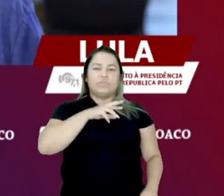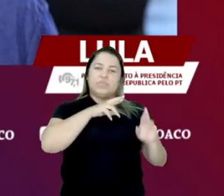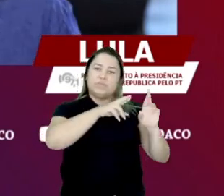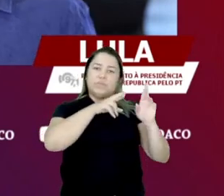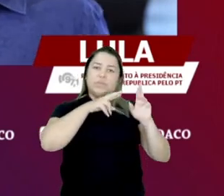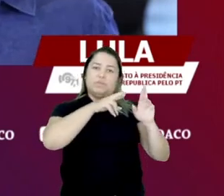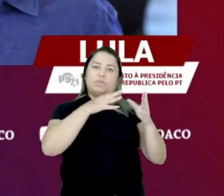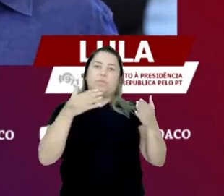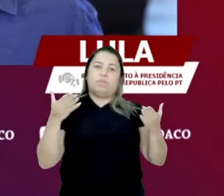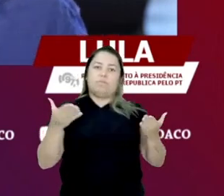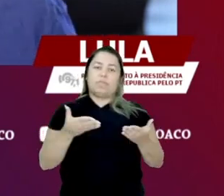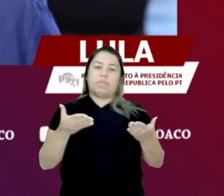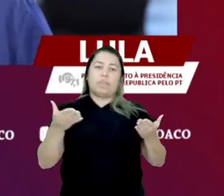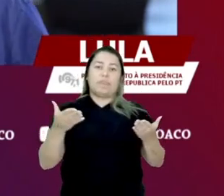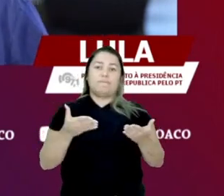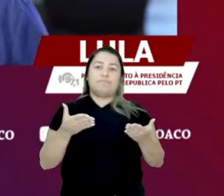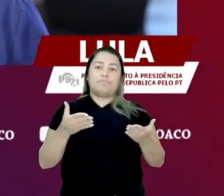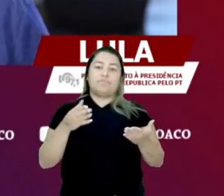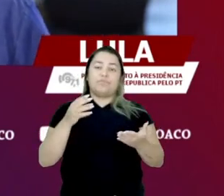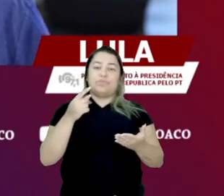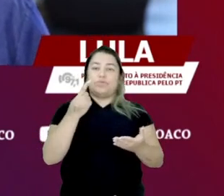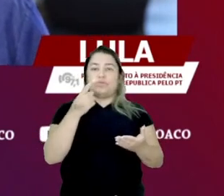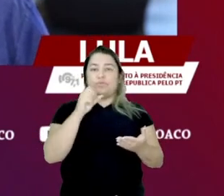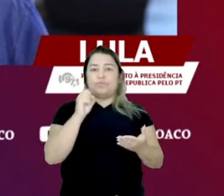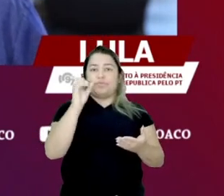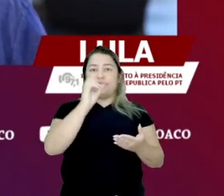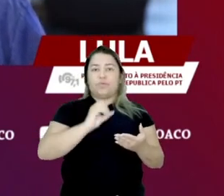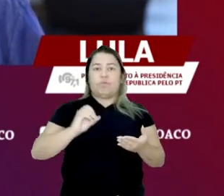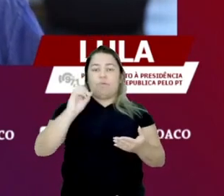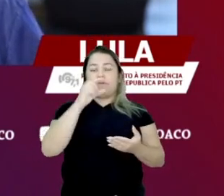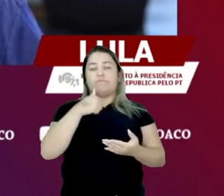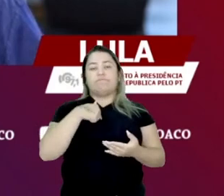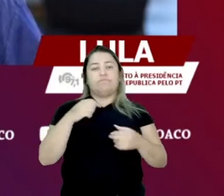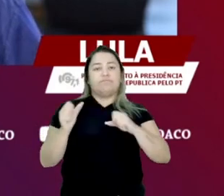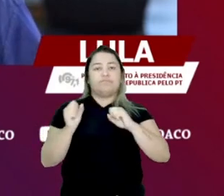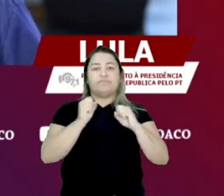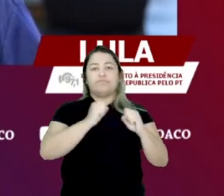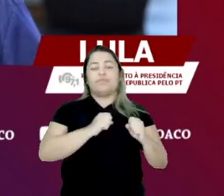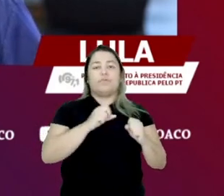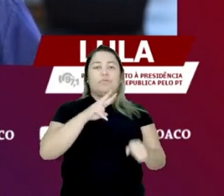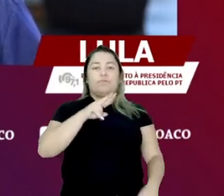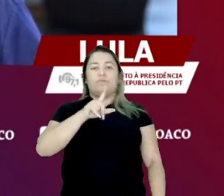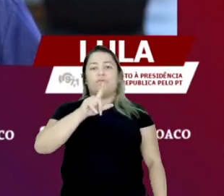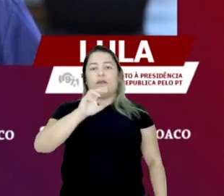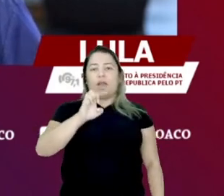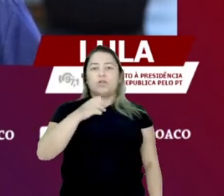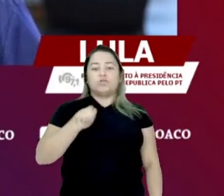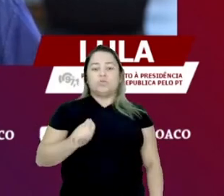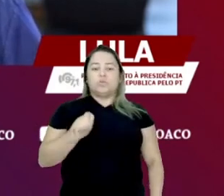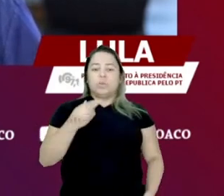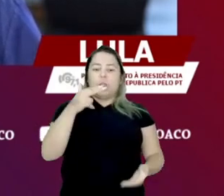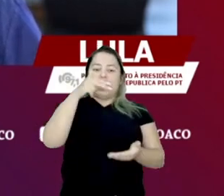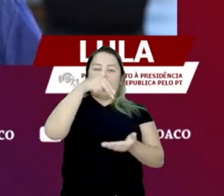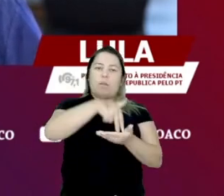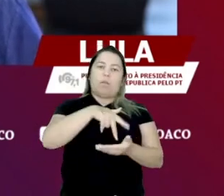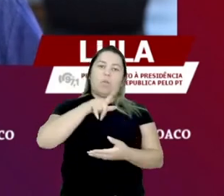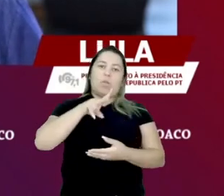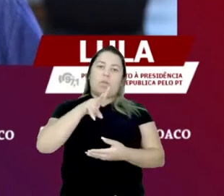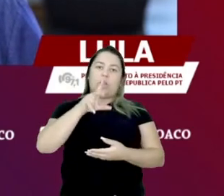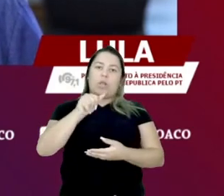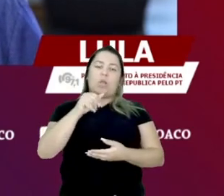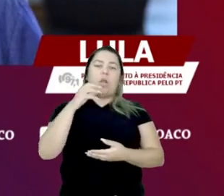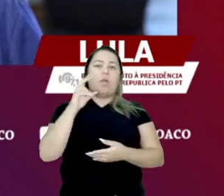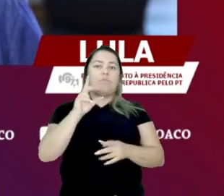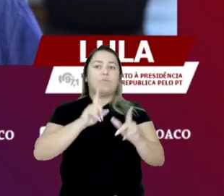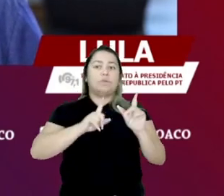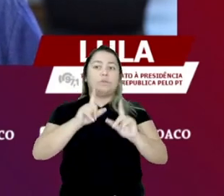mais de 100 mil pessoas na região do Vale do Aço, com capacidade de mais de 1,5 milhão de pessoas ao vivo no